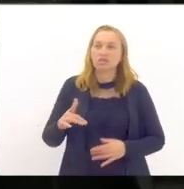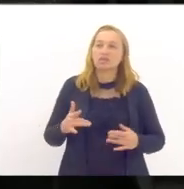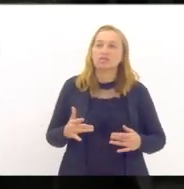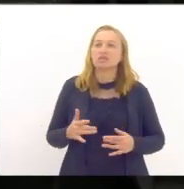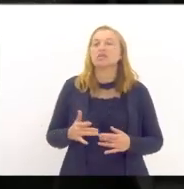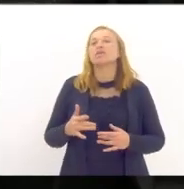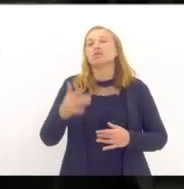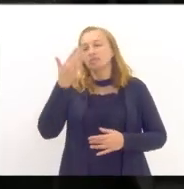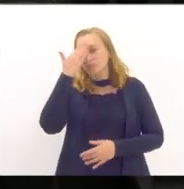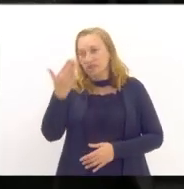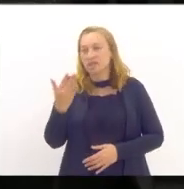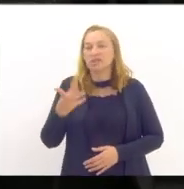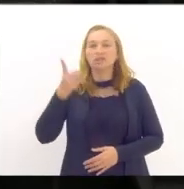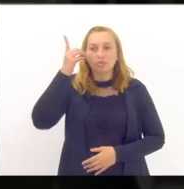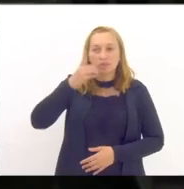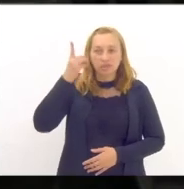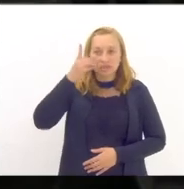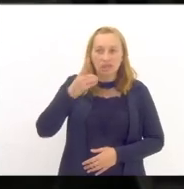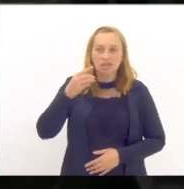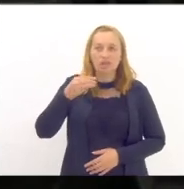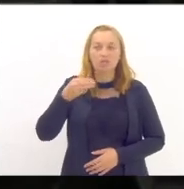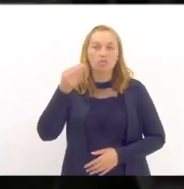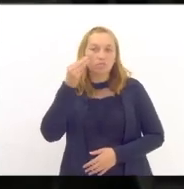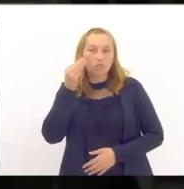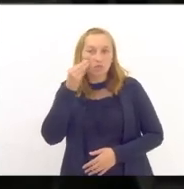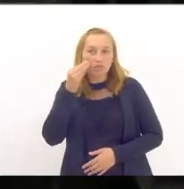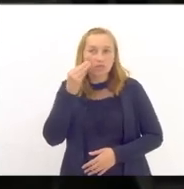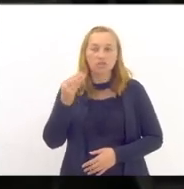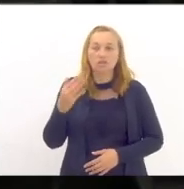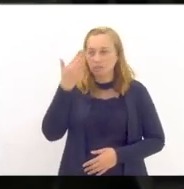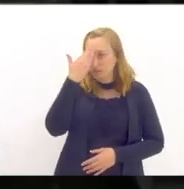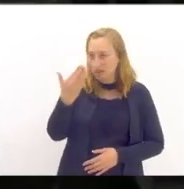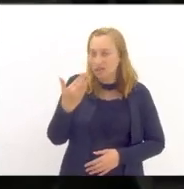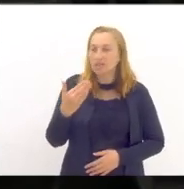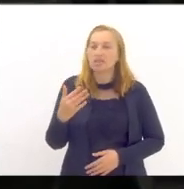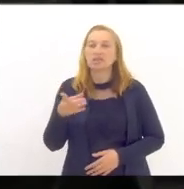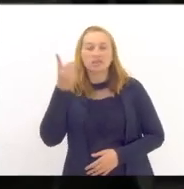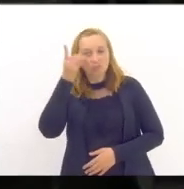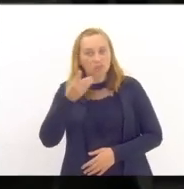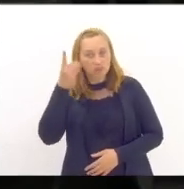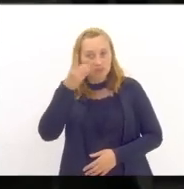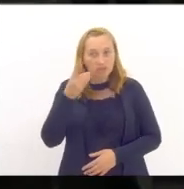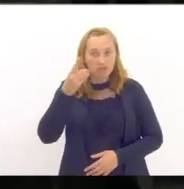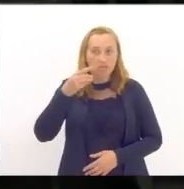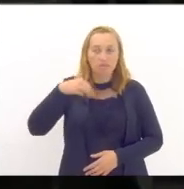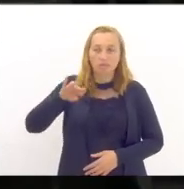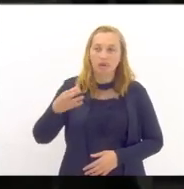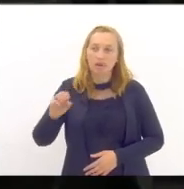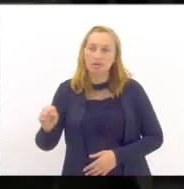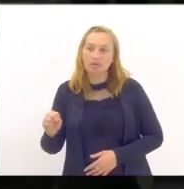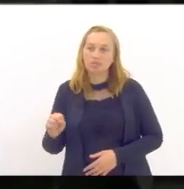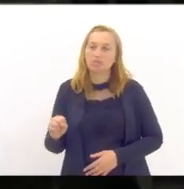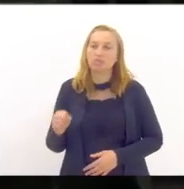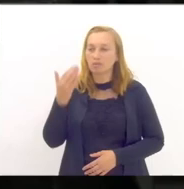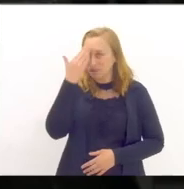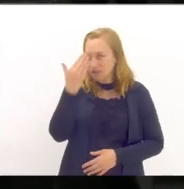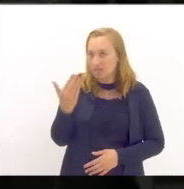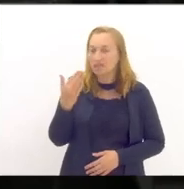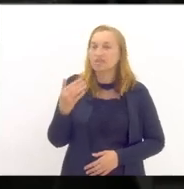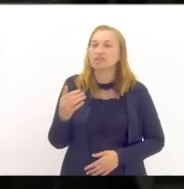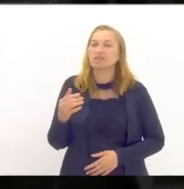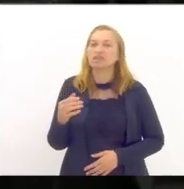Solidariedade, muito obrigado. Deputada Mônica Francisco, do PSOL, muito obrigado. Deputado Marcos Miller, do União Brasil, muito